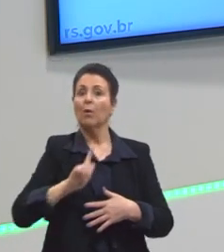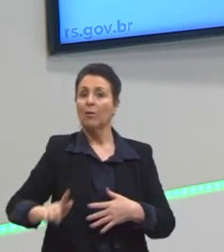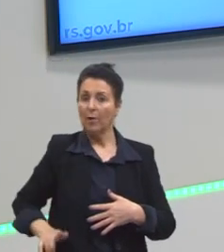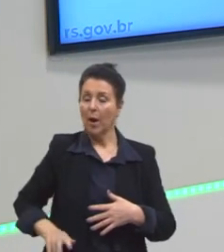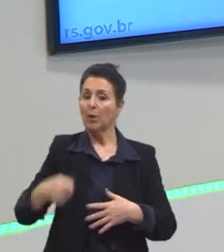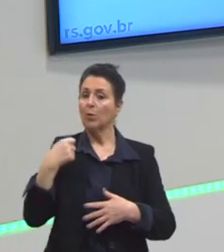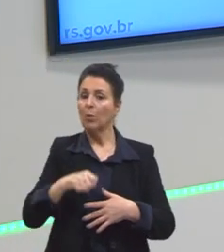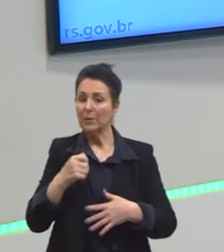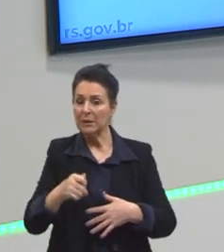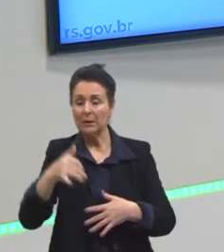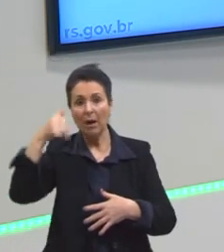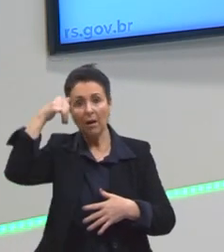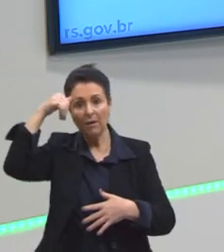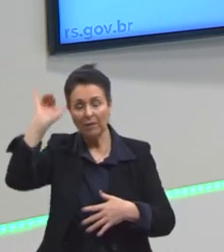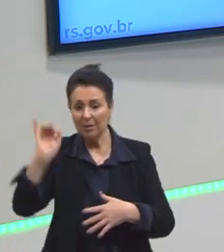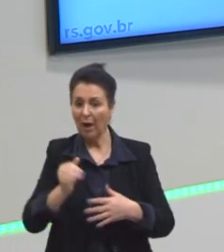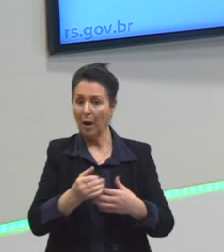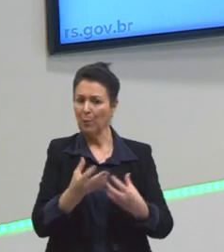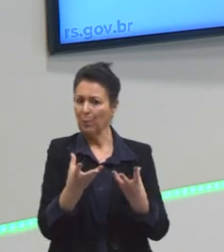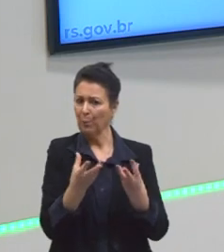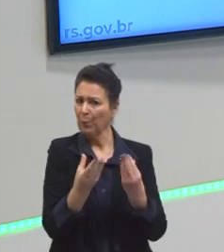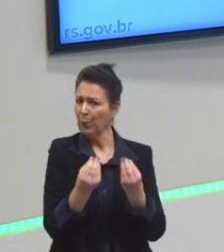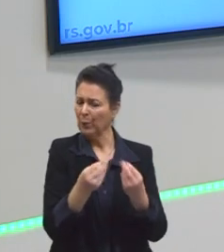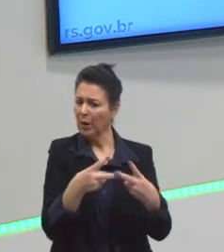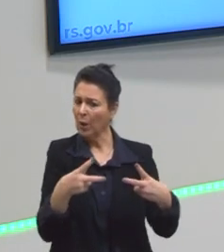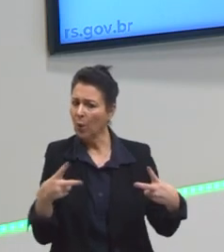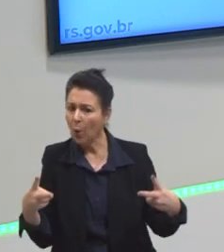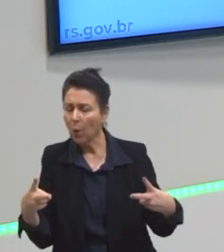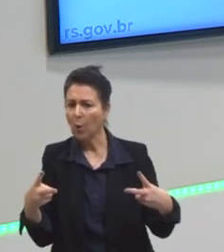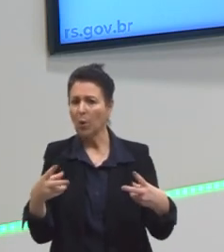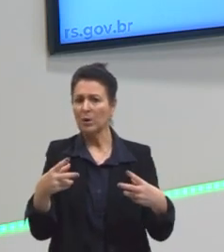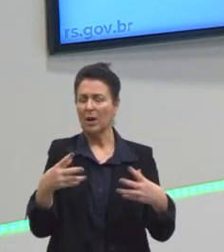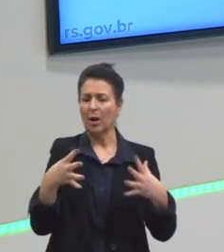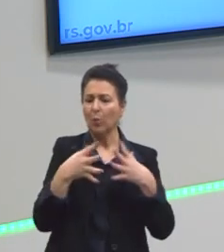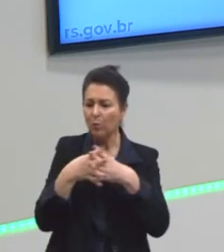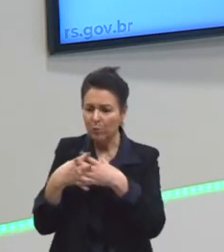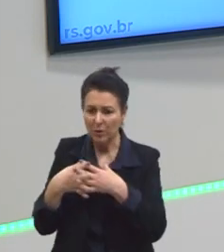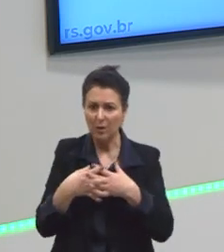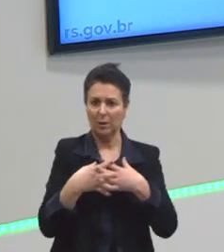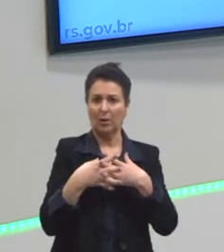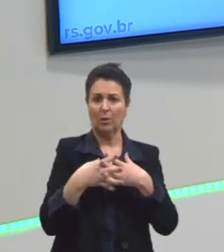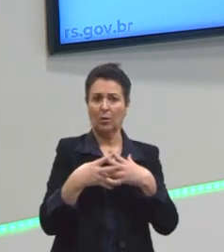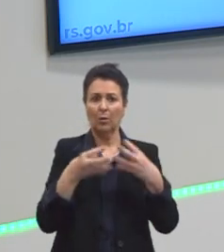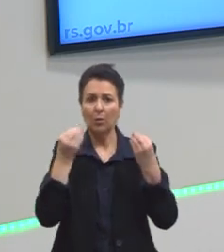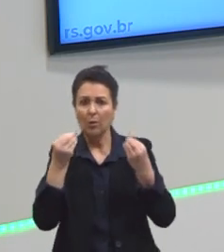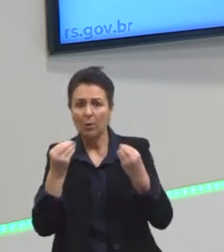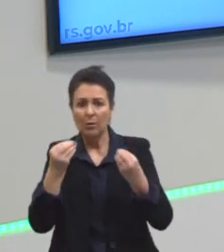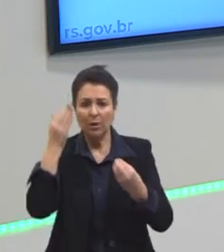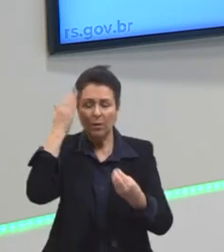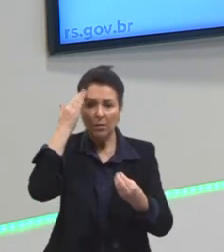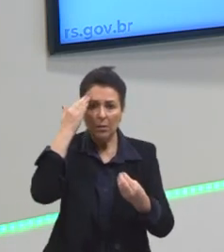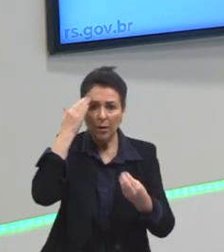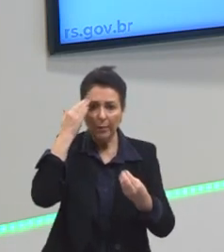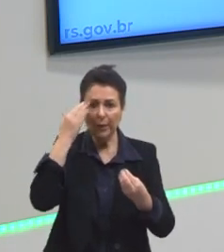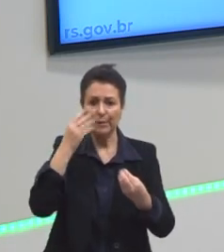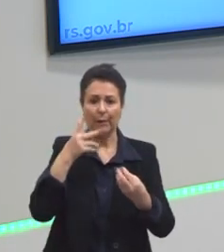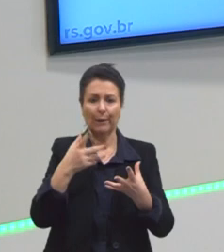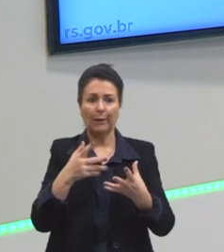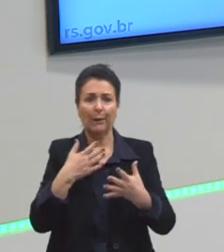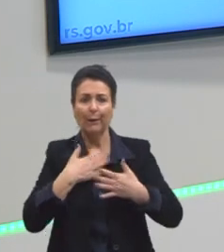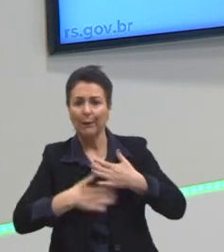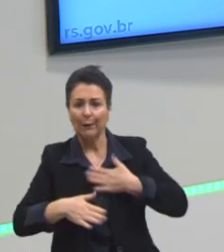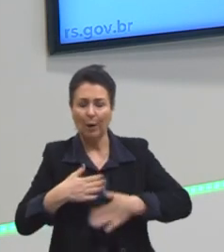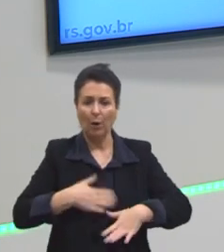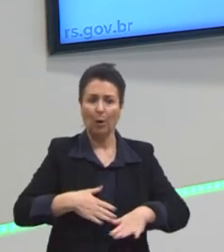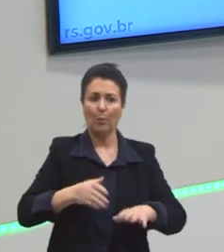que evite os excessos como seria isso né Ninguém tem uma bola de cristal para saber como seria essa prudência